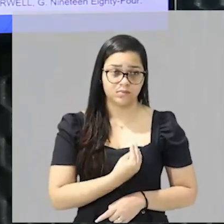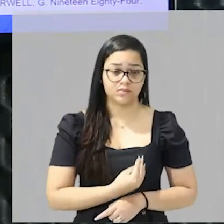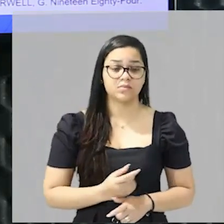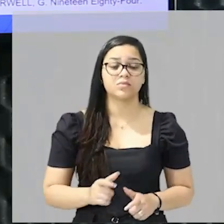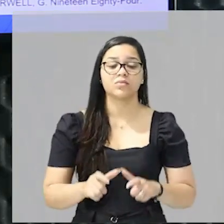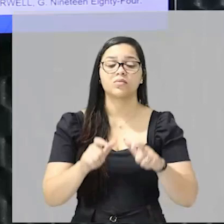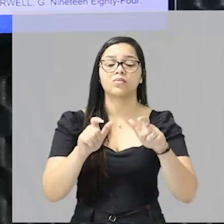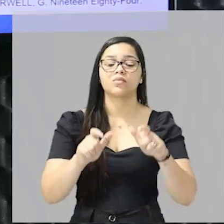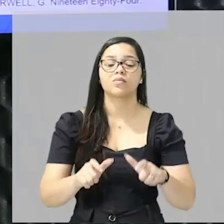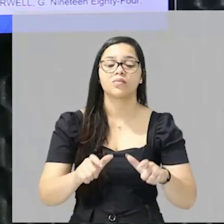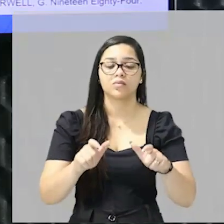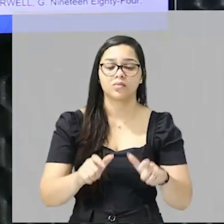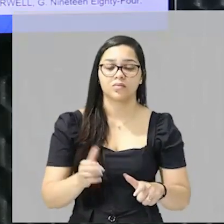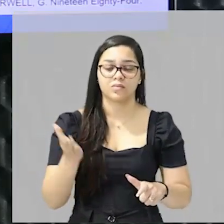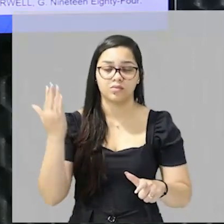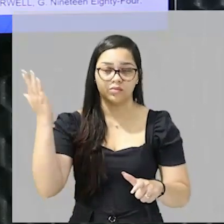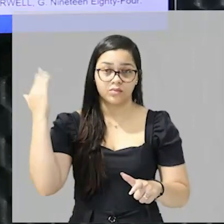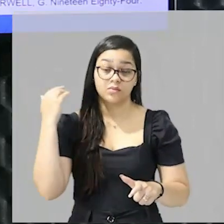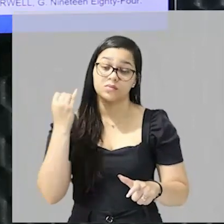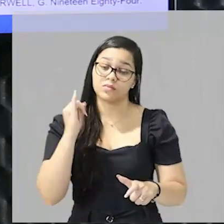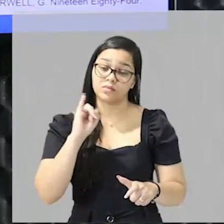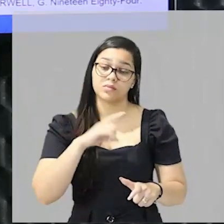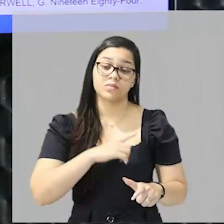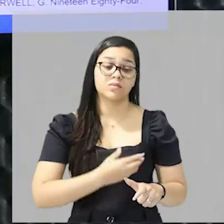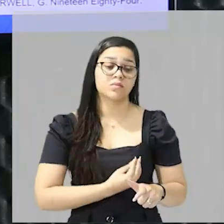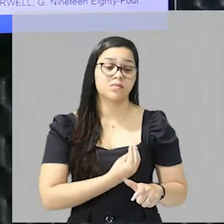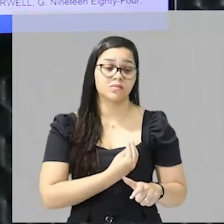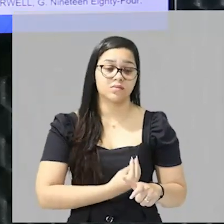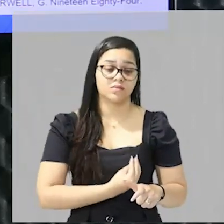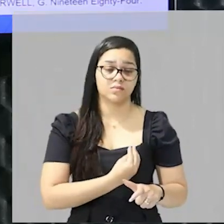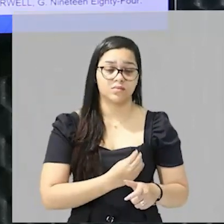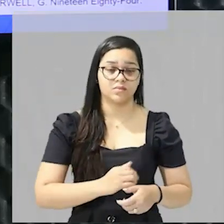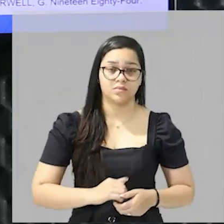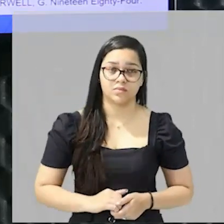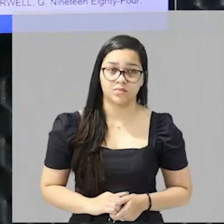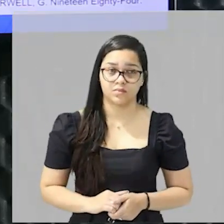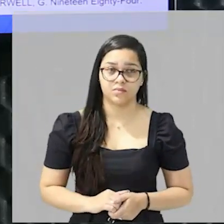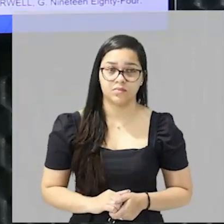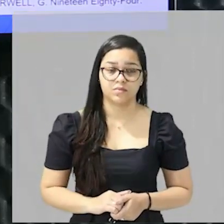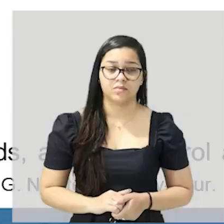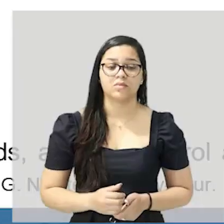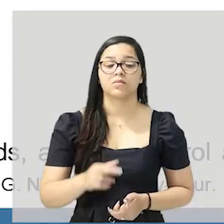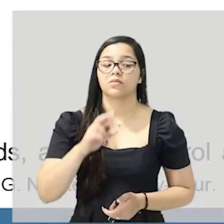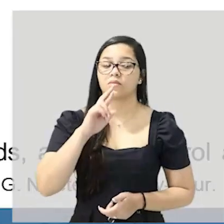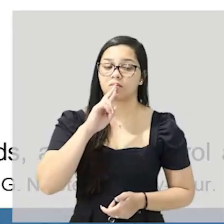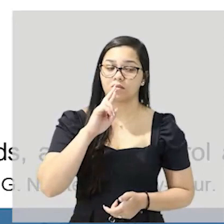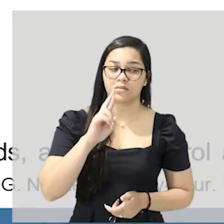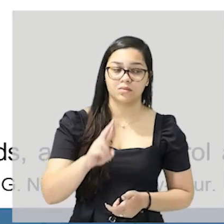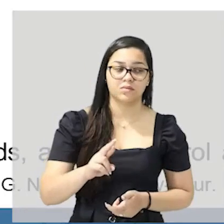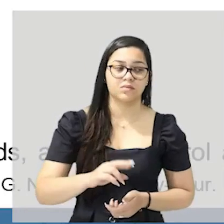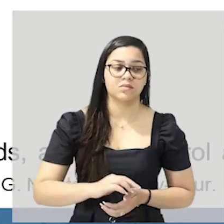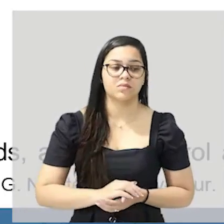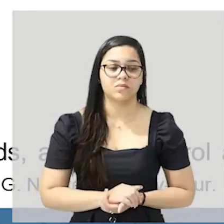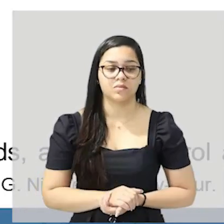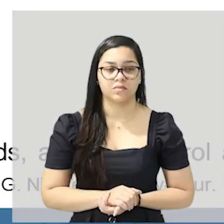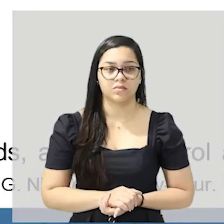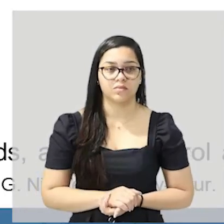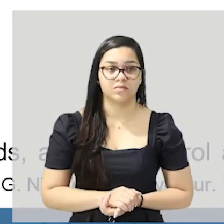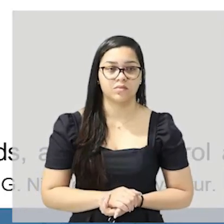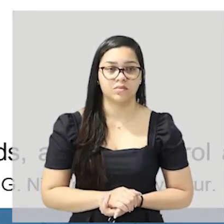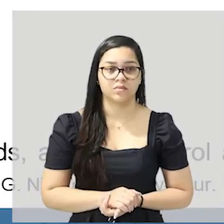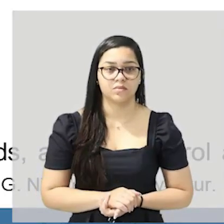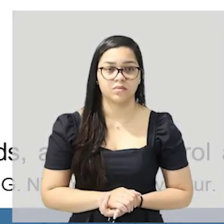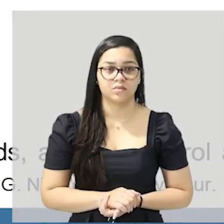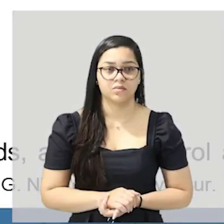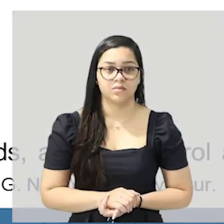esse passado existe, se é que ele existe? Aí começa a resposta, ó. In records,